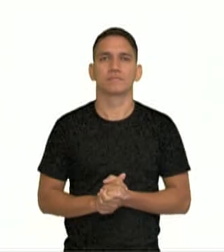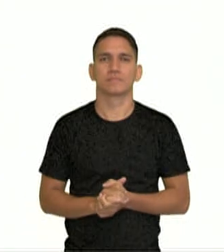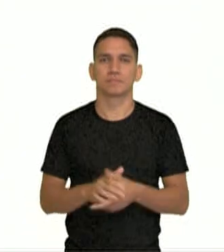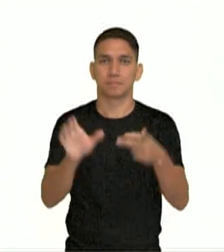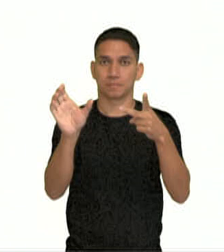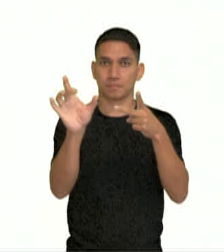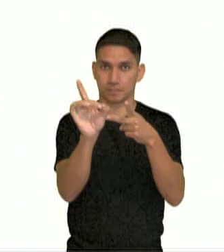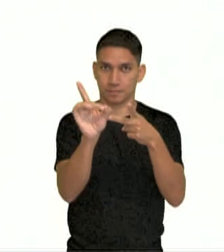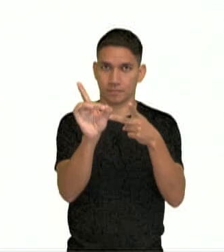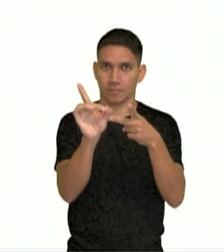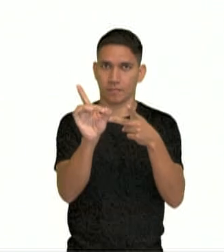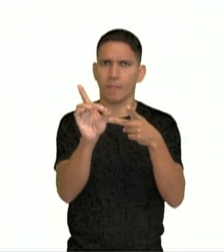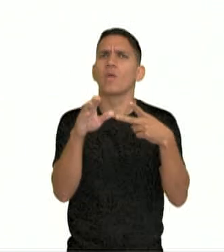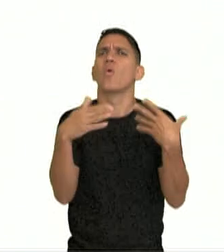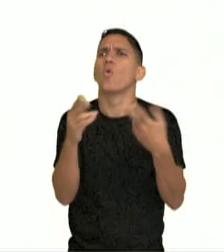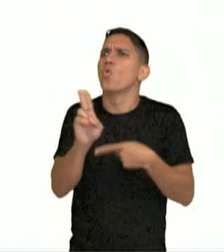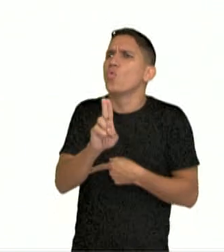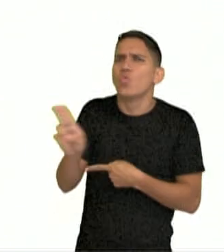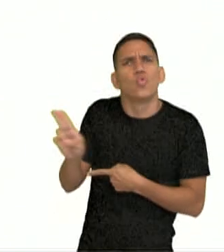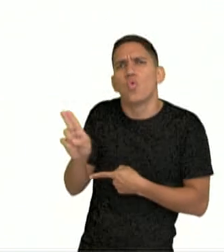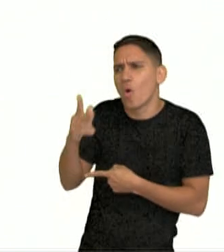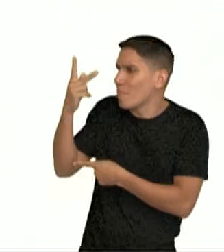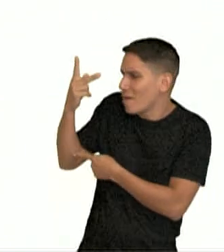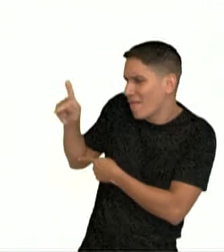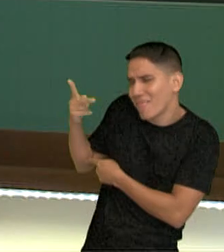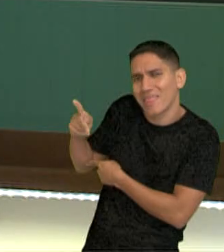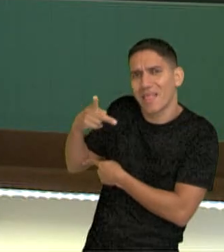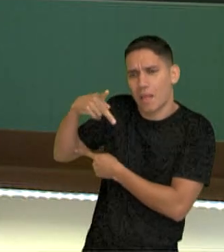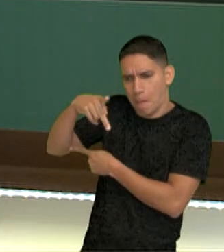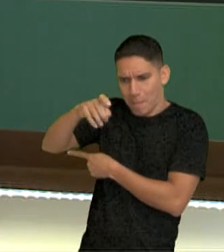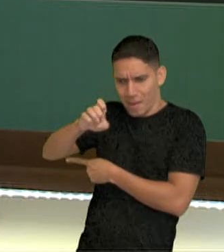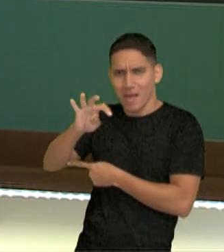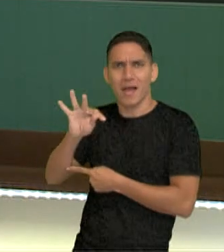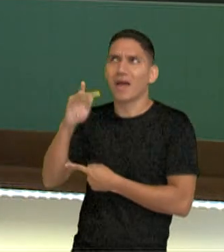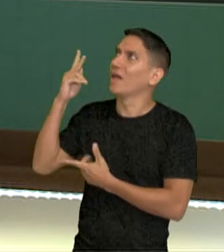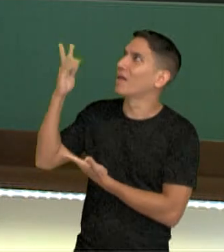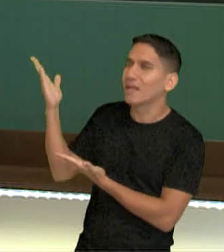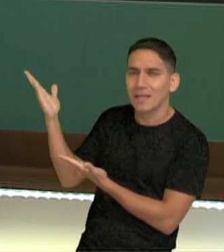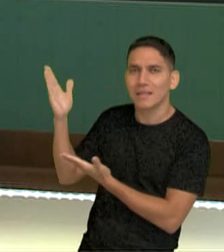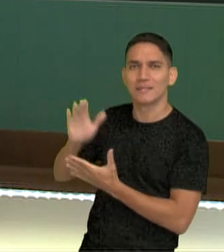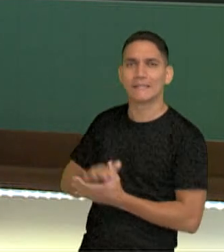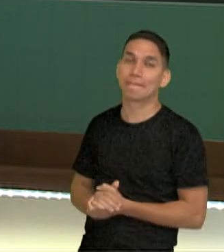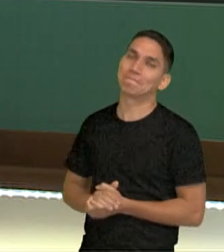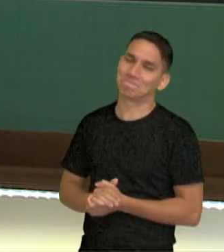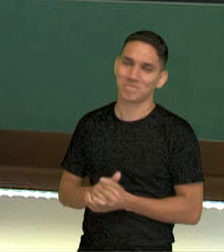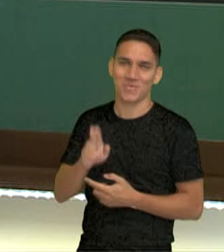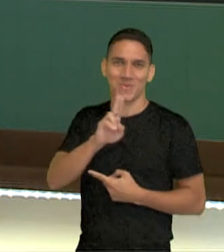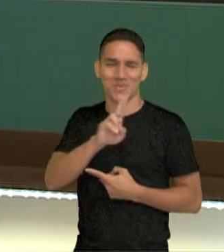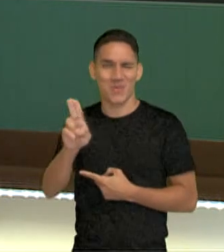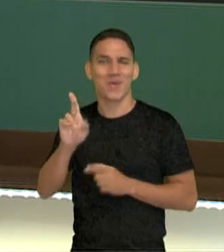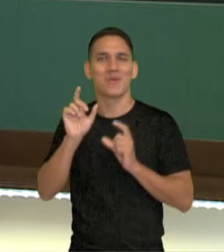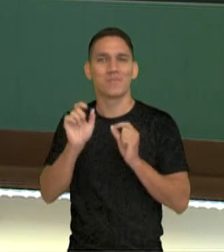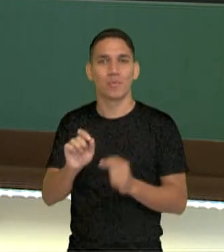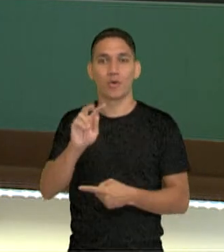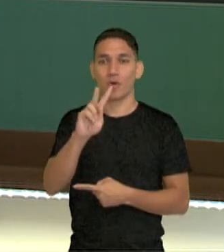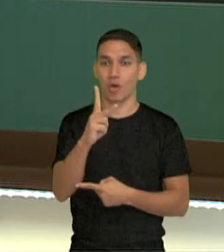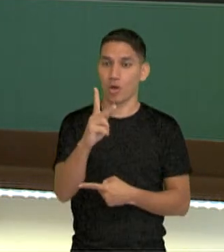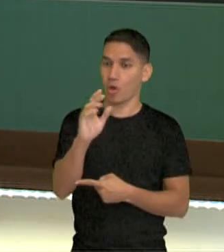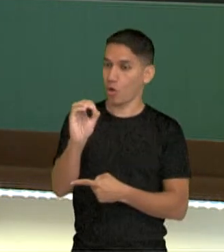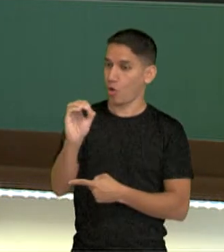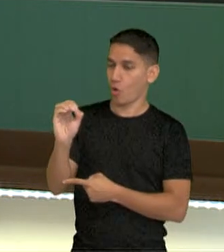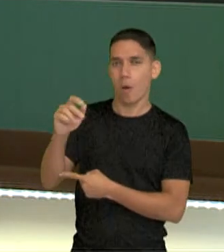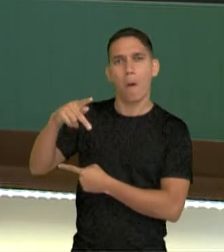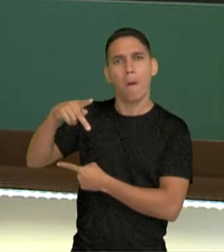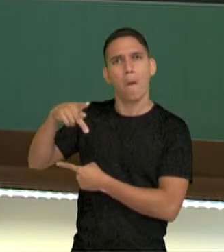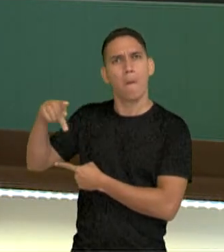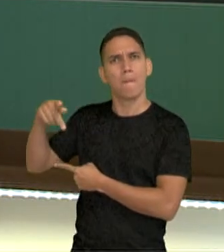the name of the pet? Qual é o nome do pet do Bambam? O nome dele é Hope.